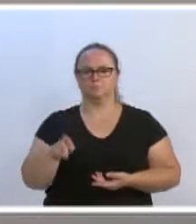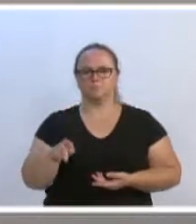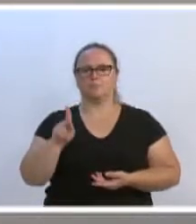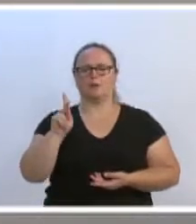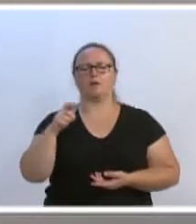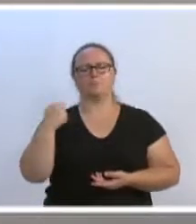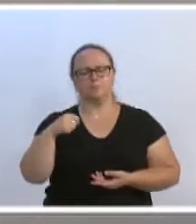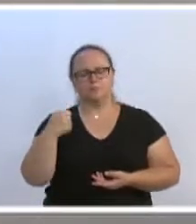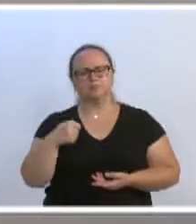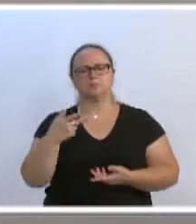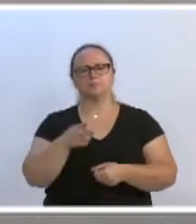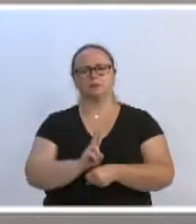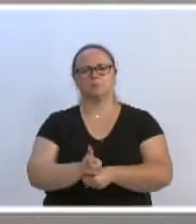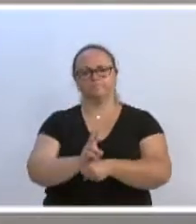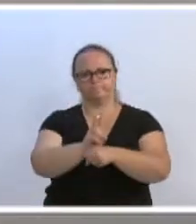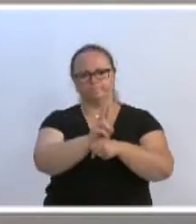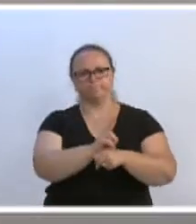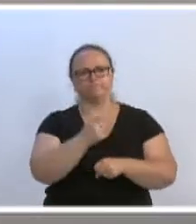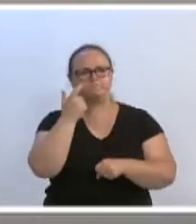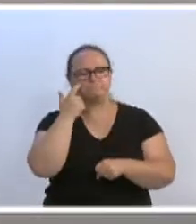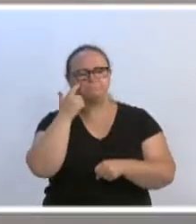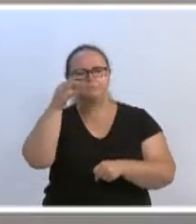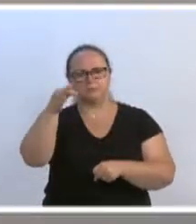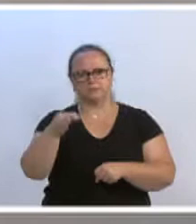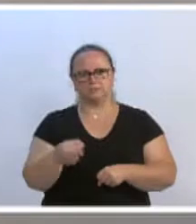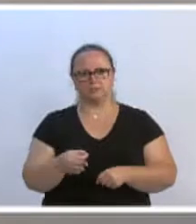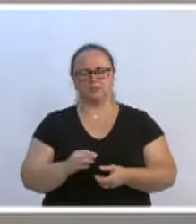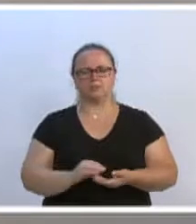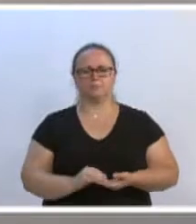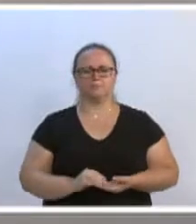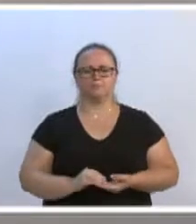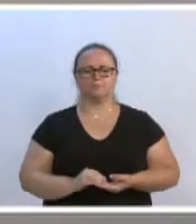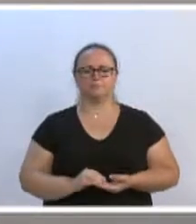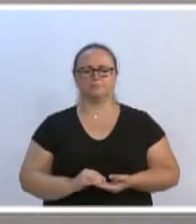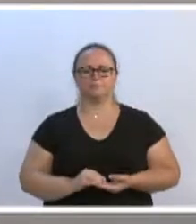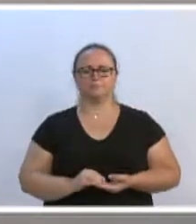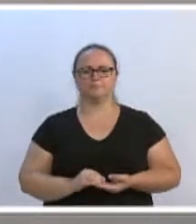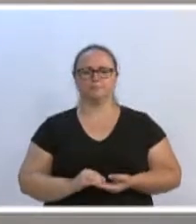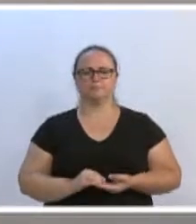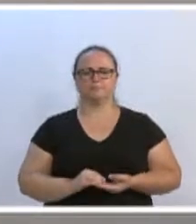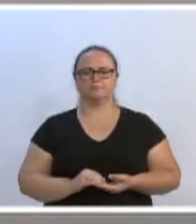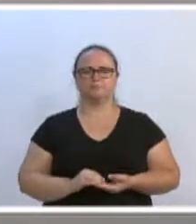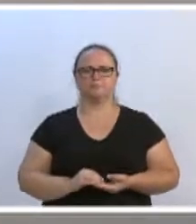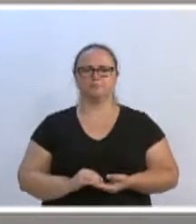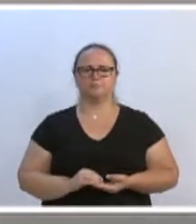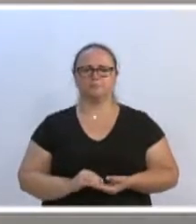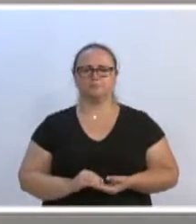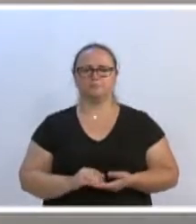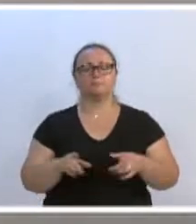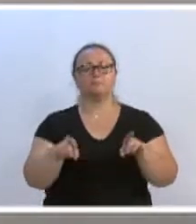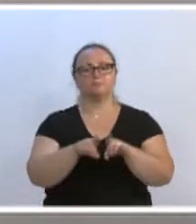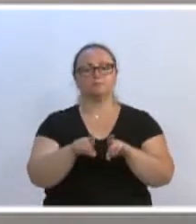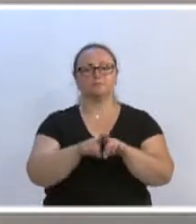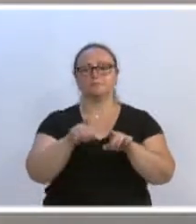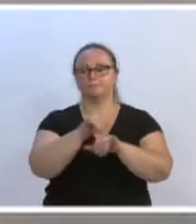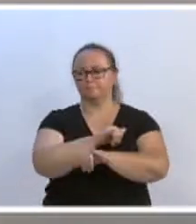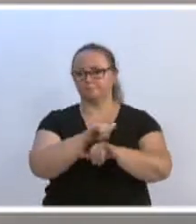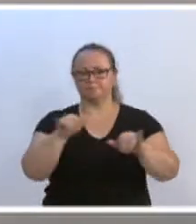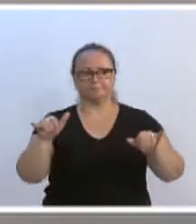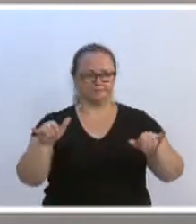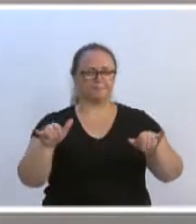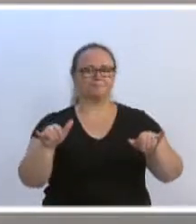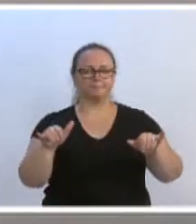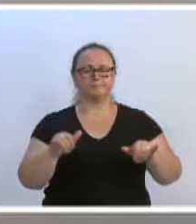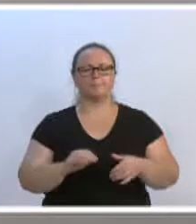e tome as medidas necessárias caso ainda não esteja ligado ele destaca também na manhã de hoje